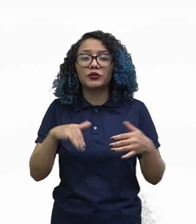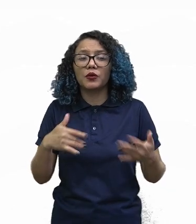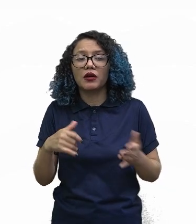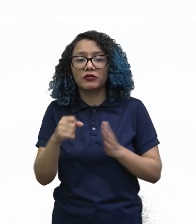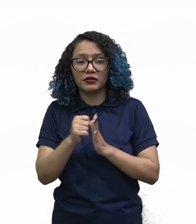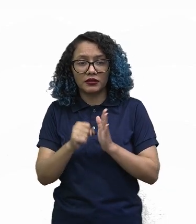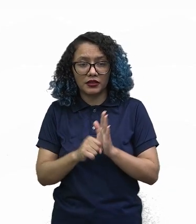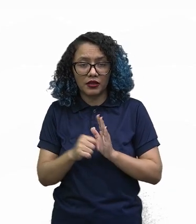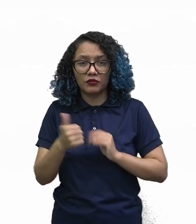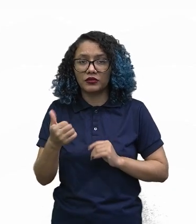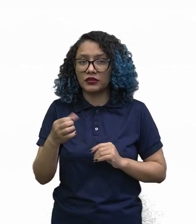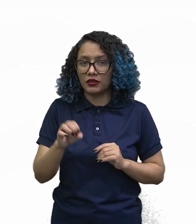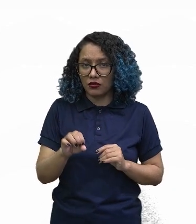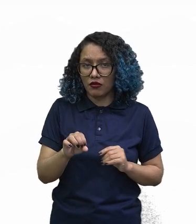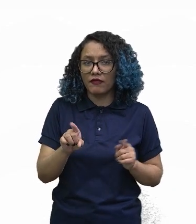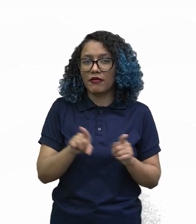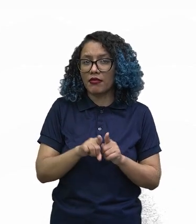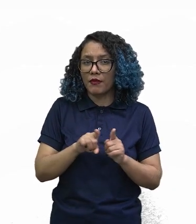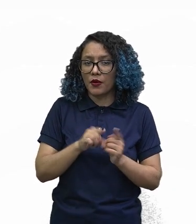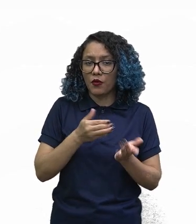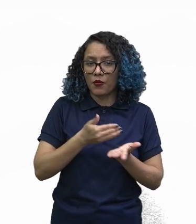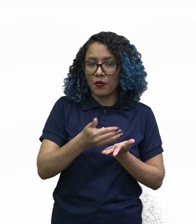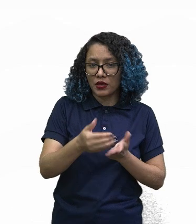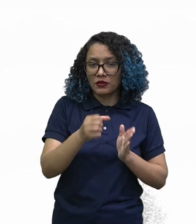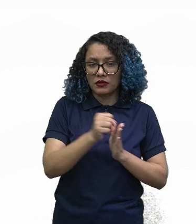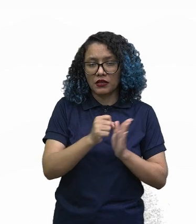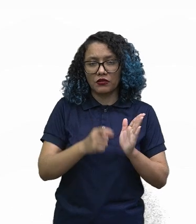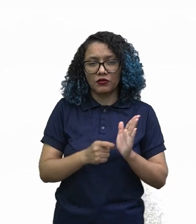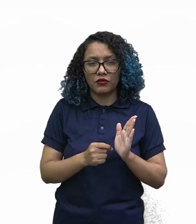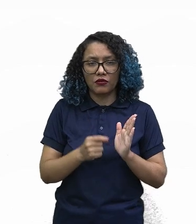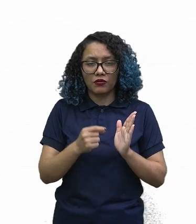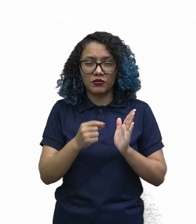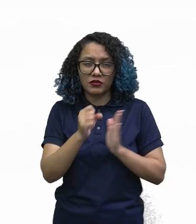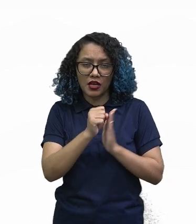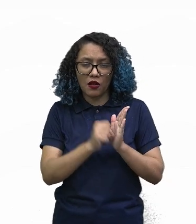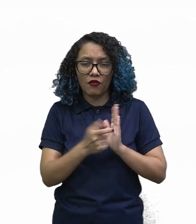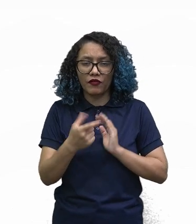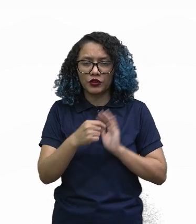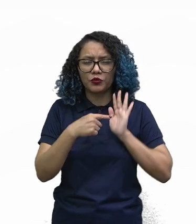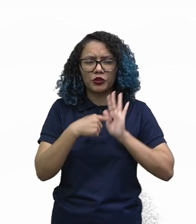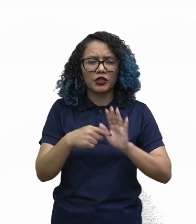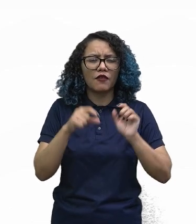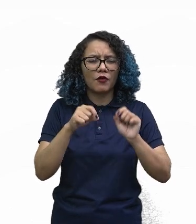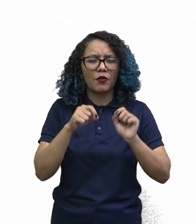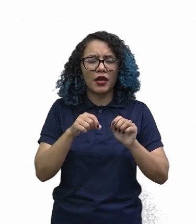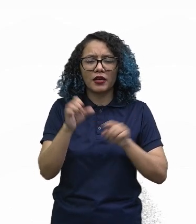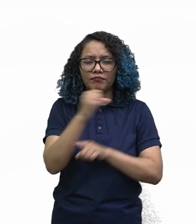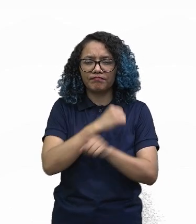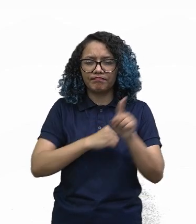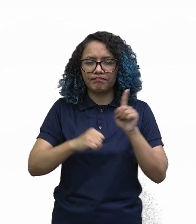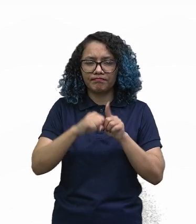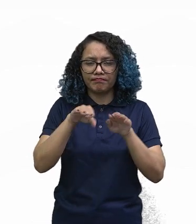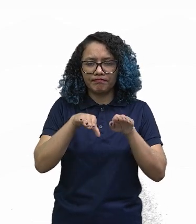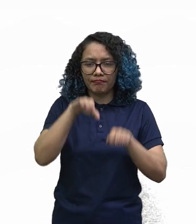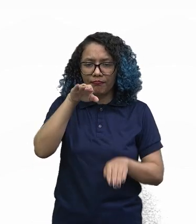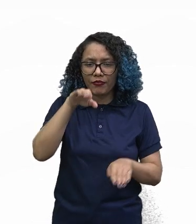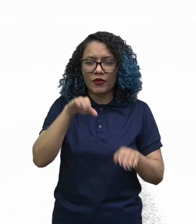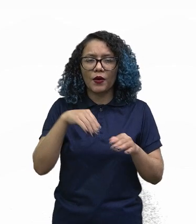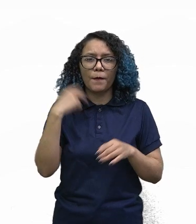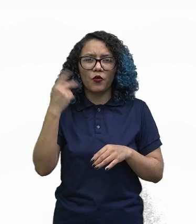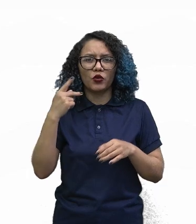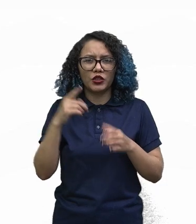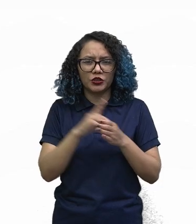XIX, início do século XX. Eles refletiam as desigualdades sociais, a exclusão política e a